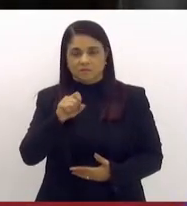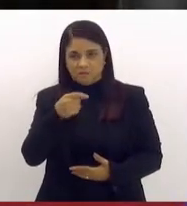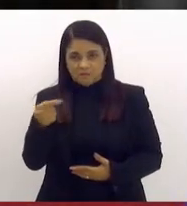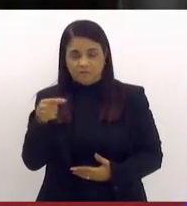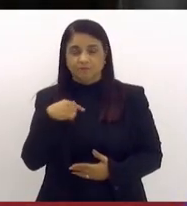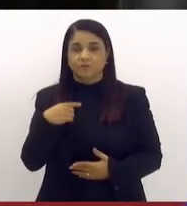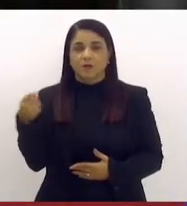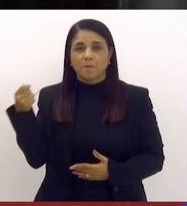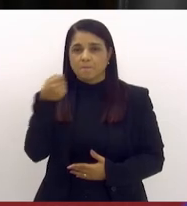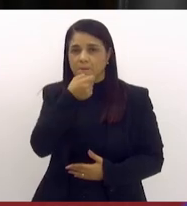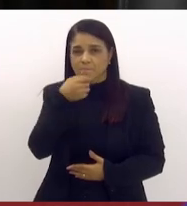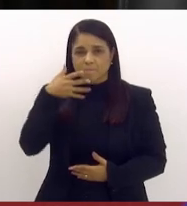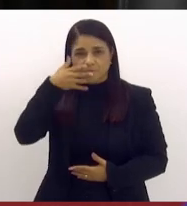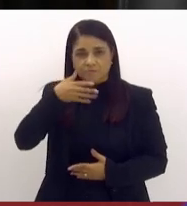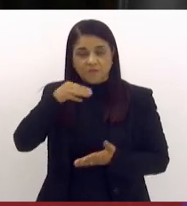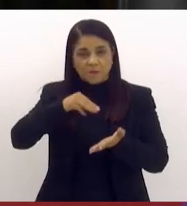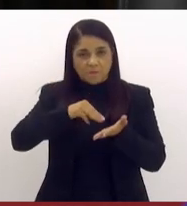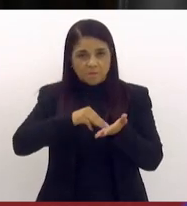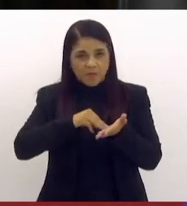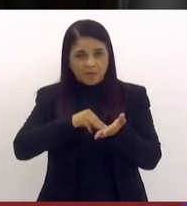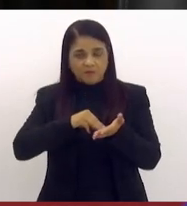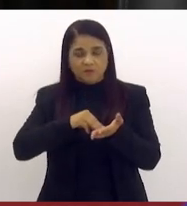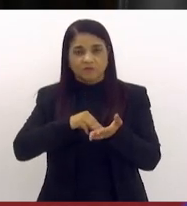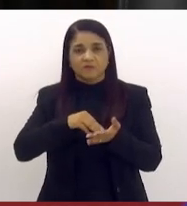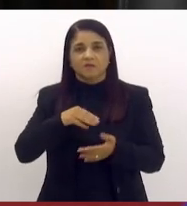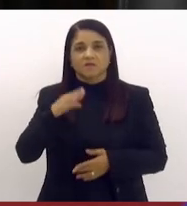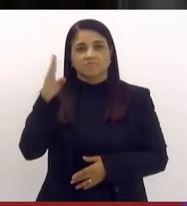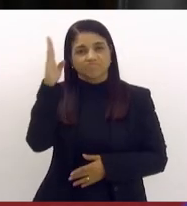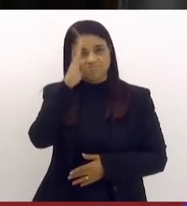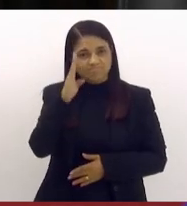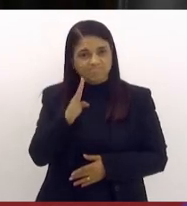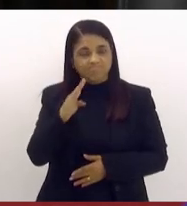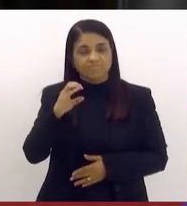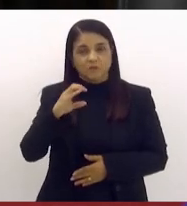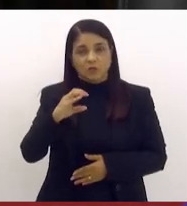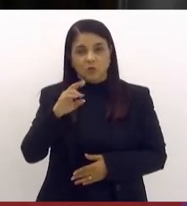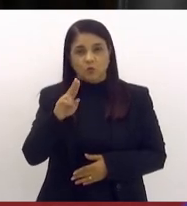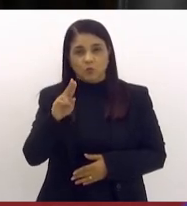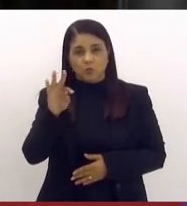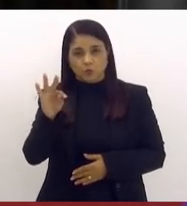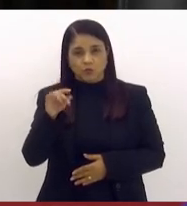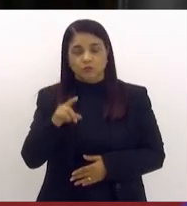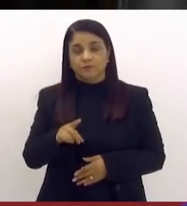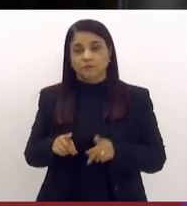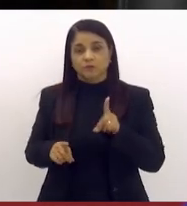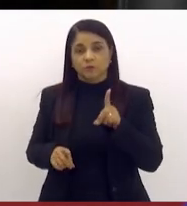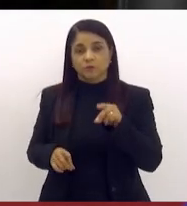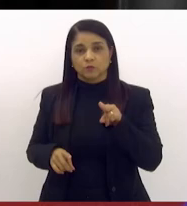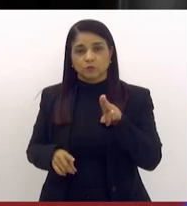palavra membro da executiva nacional a senora Duda